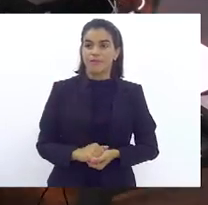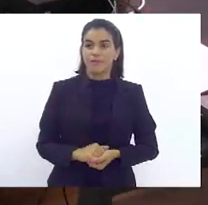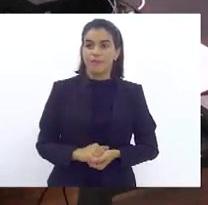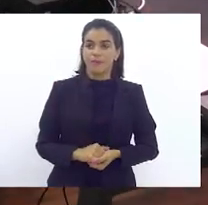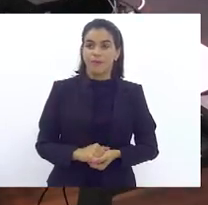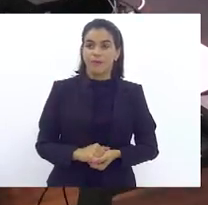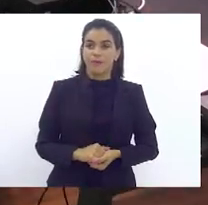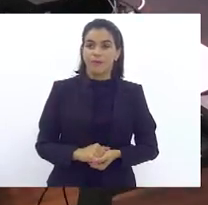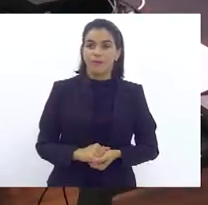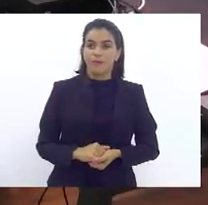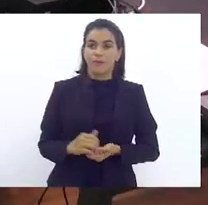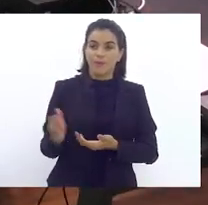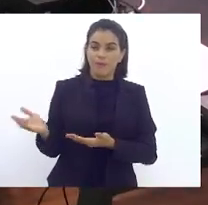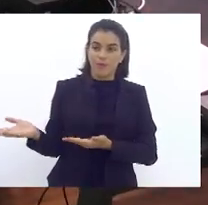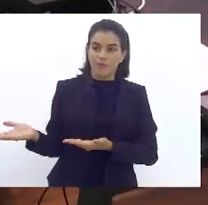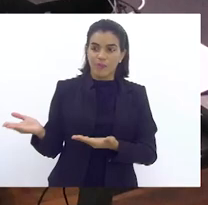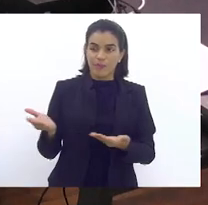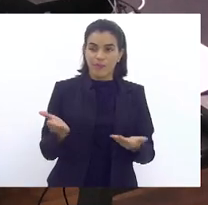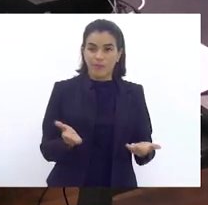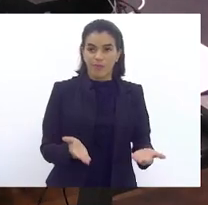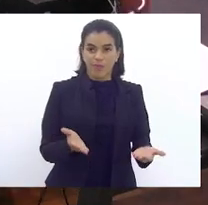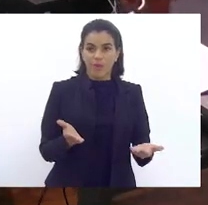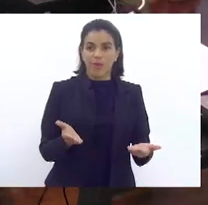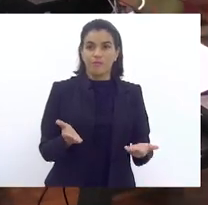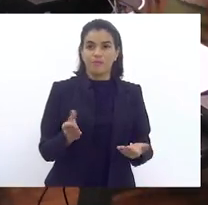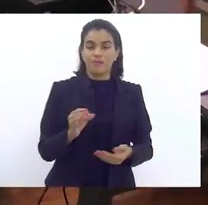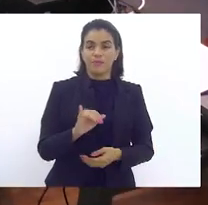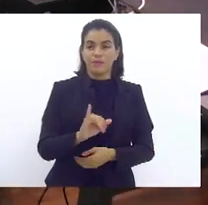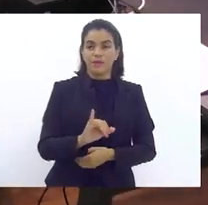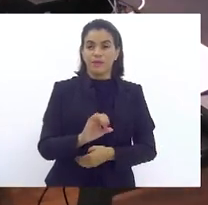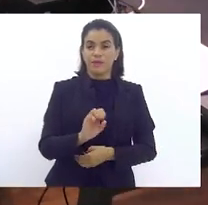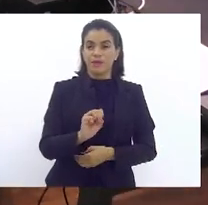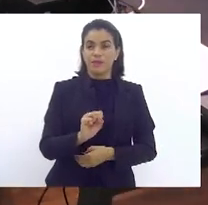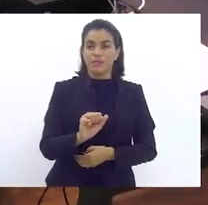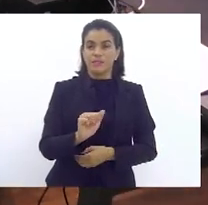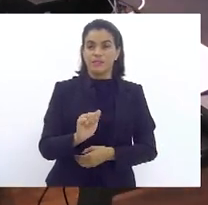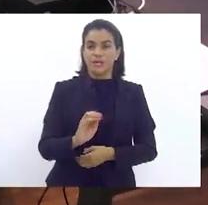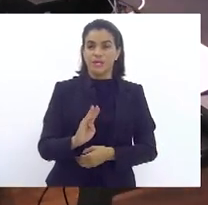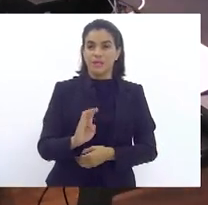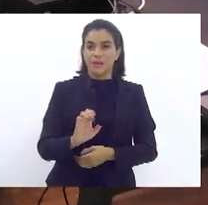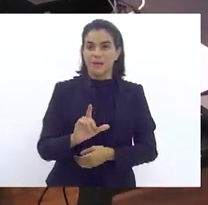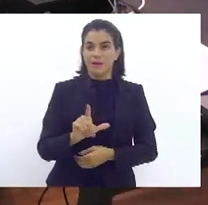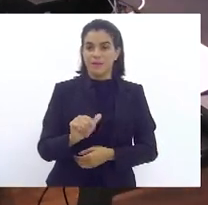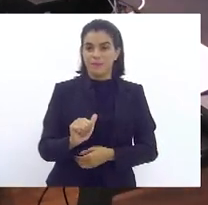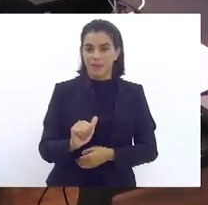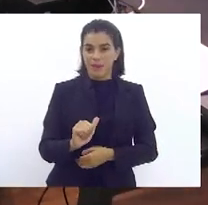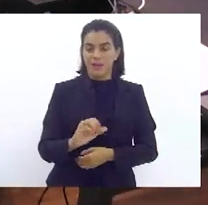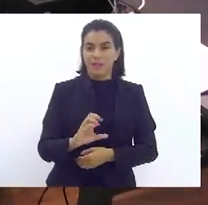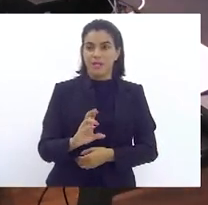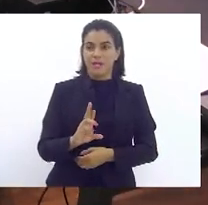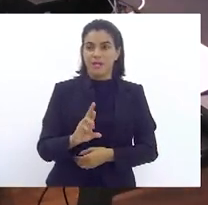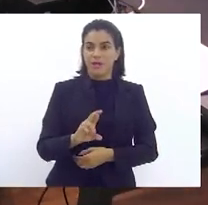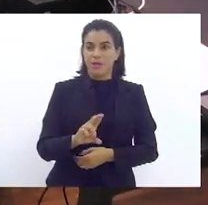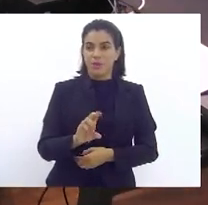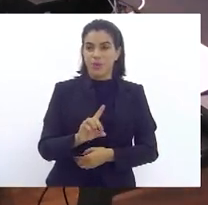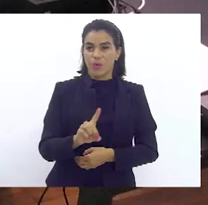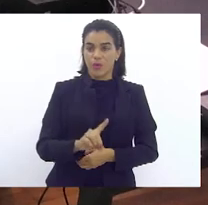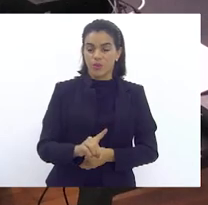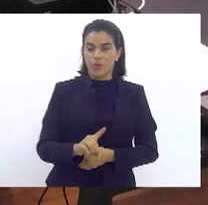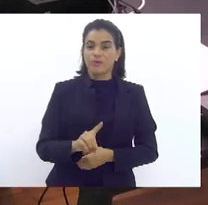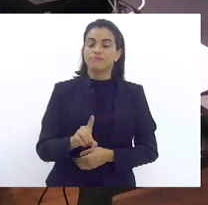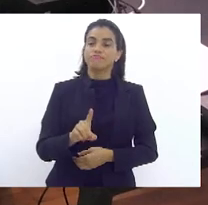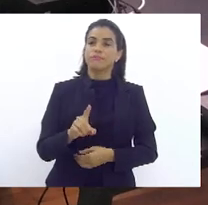Fluminense convida a senhora Isabela Jordan da Cruz Moura da